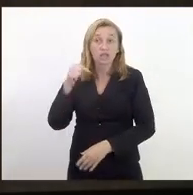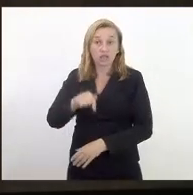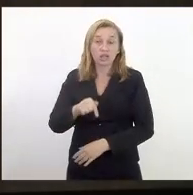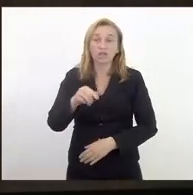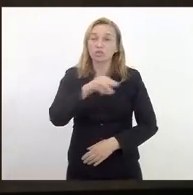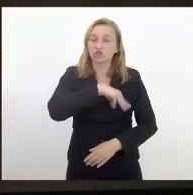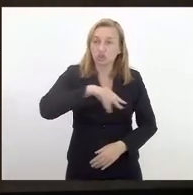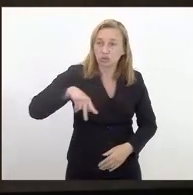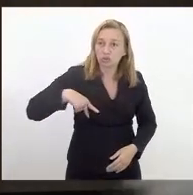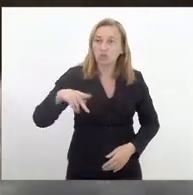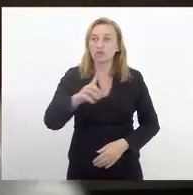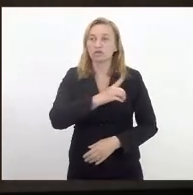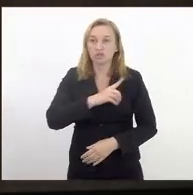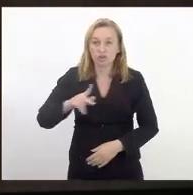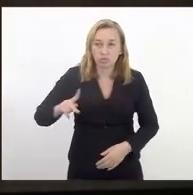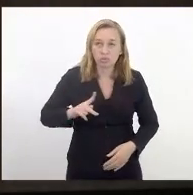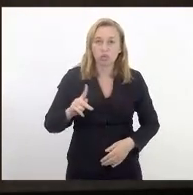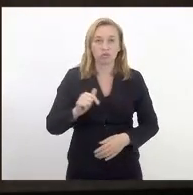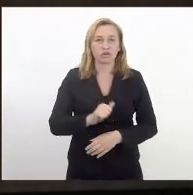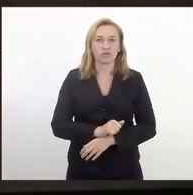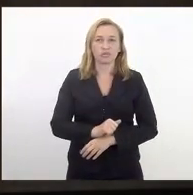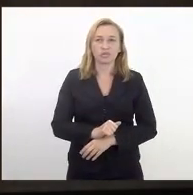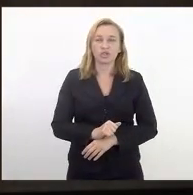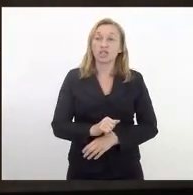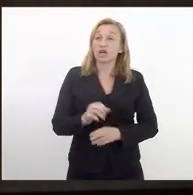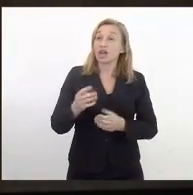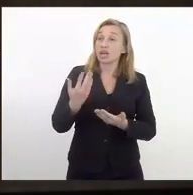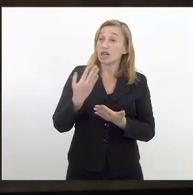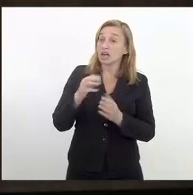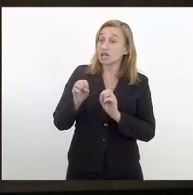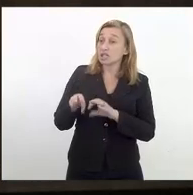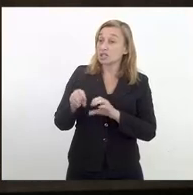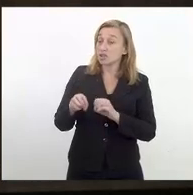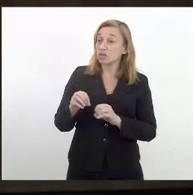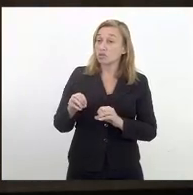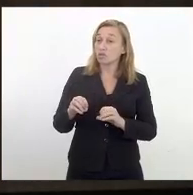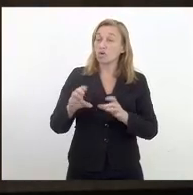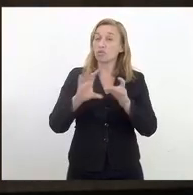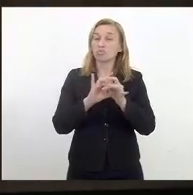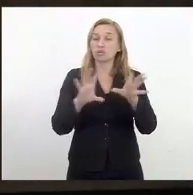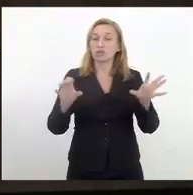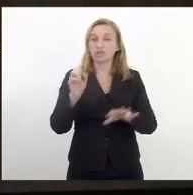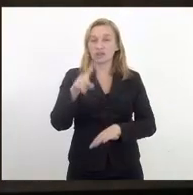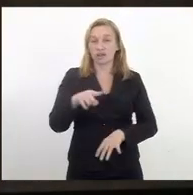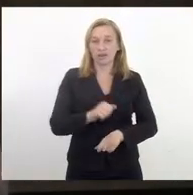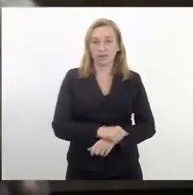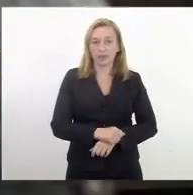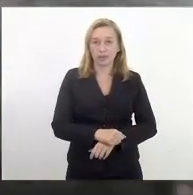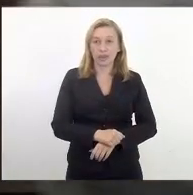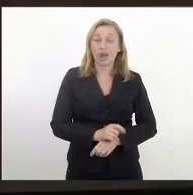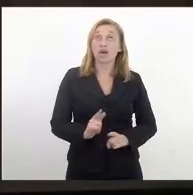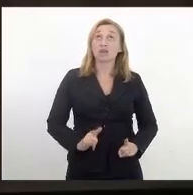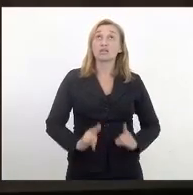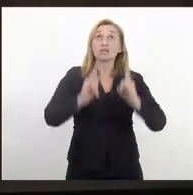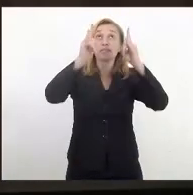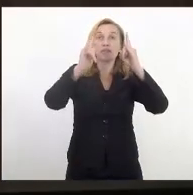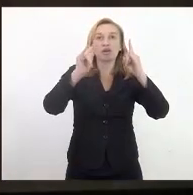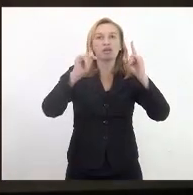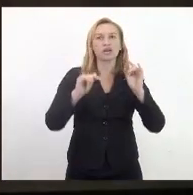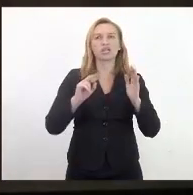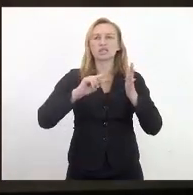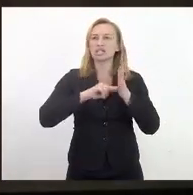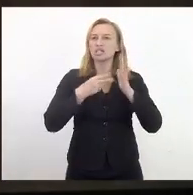Ministério Público Defensoria Pública então conferência de uma aula de democracia além disso esse prédio significa